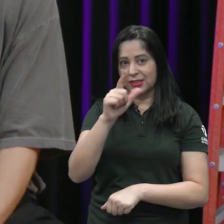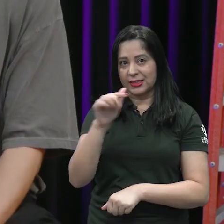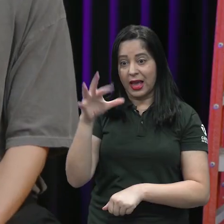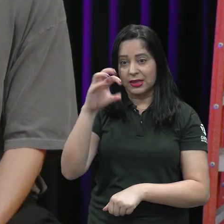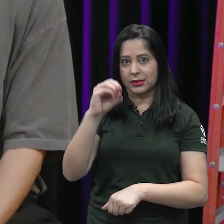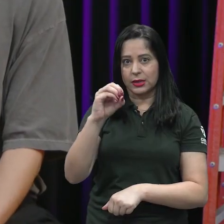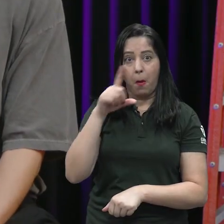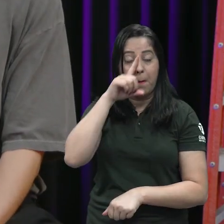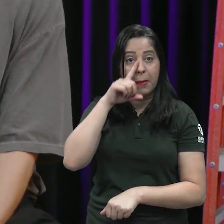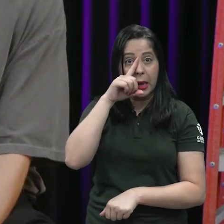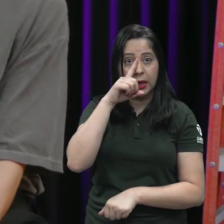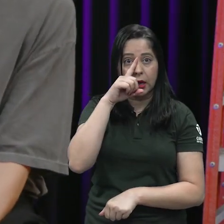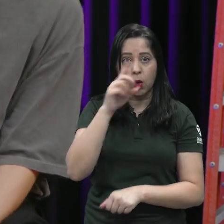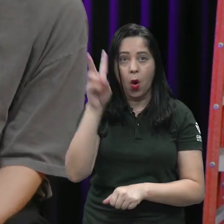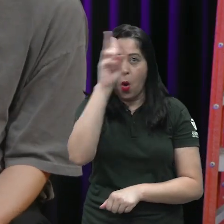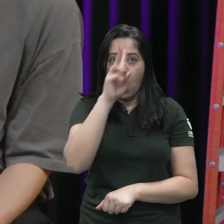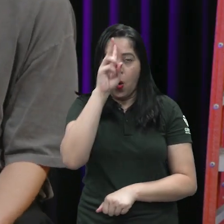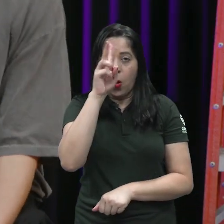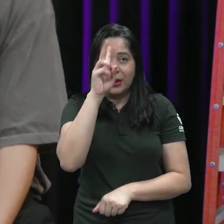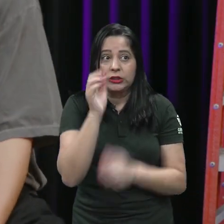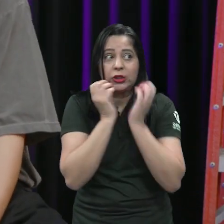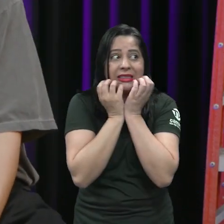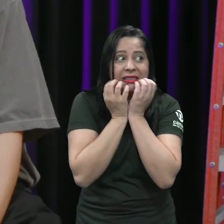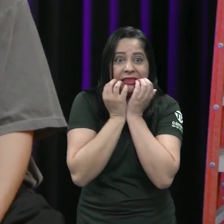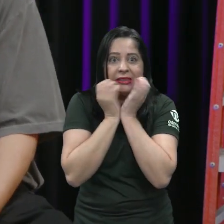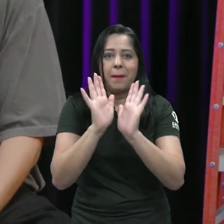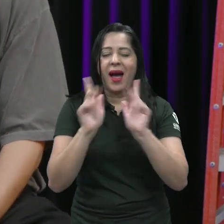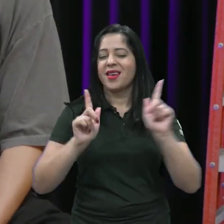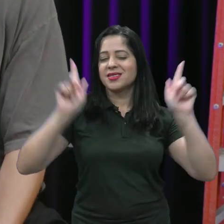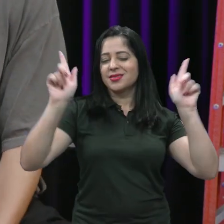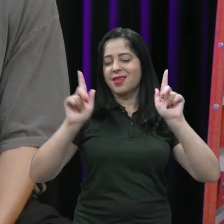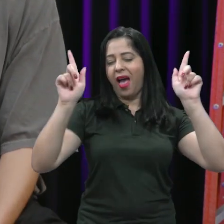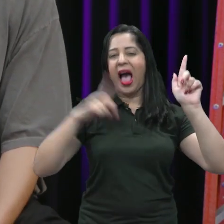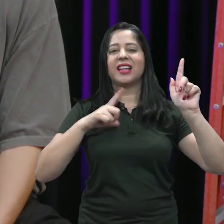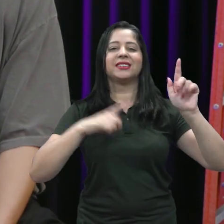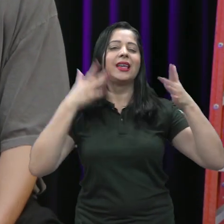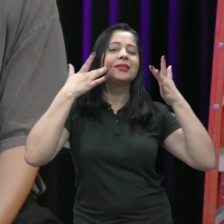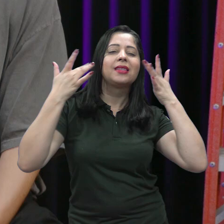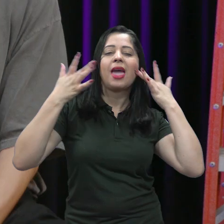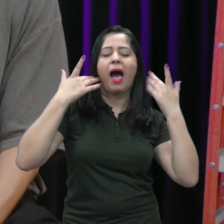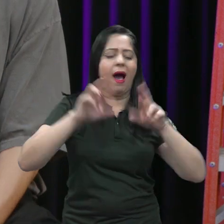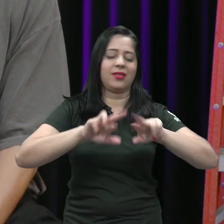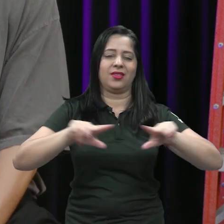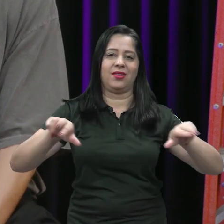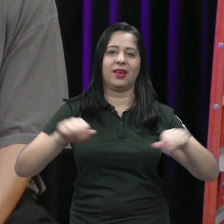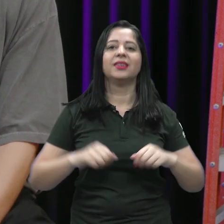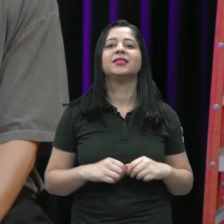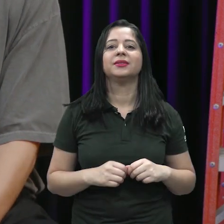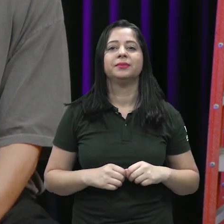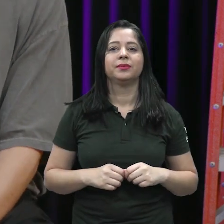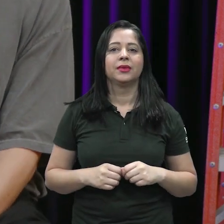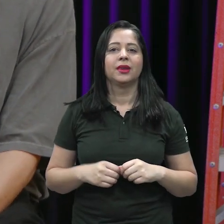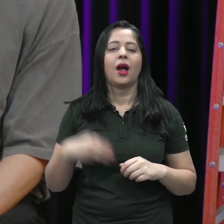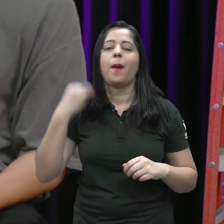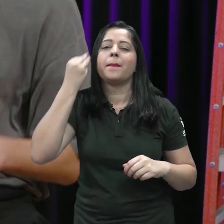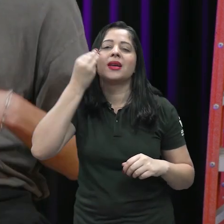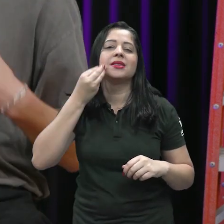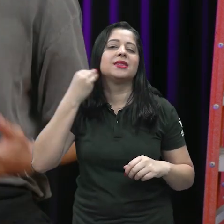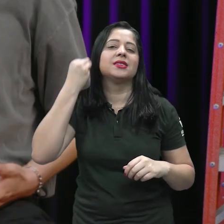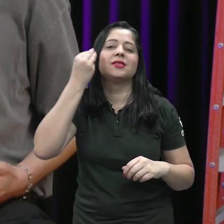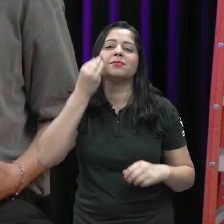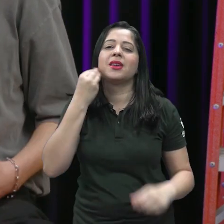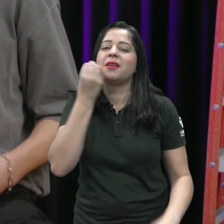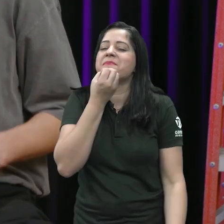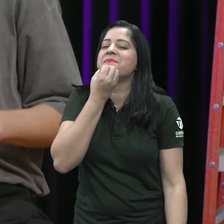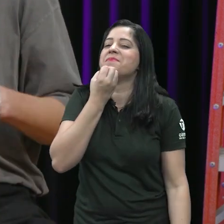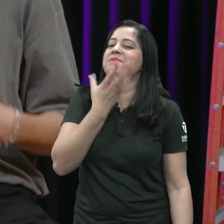uma história tensa, mas ao mesmo tempo divertida, porque mistura teatro, ação e muitas revelações. É suspense,